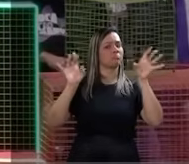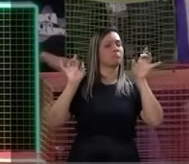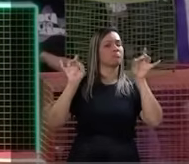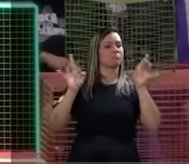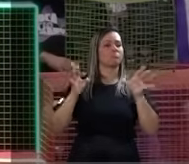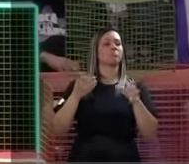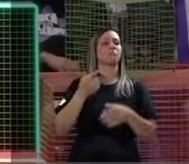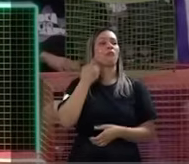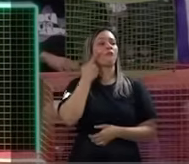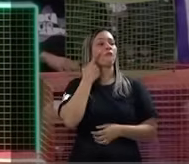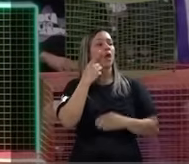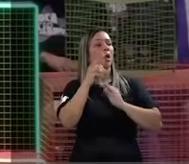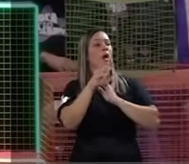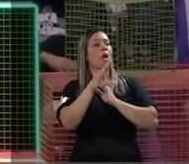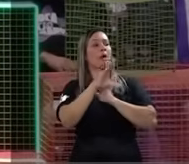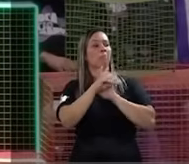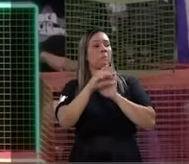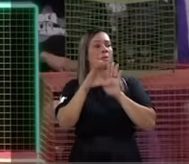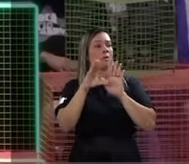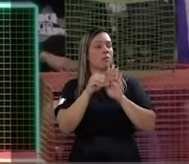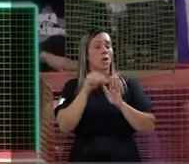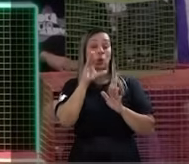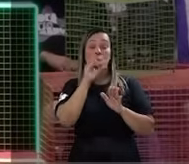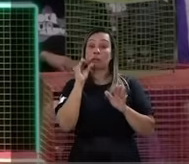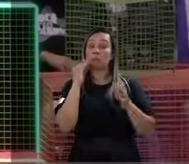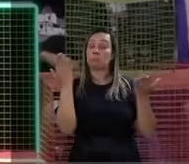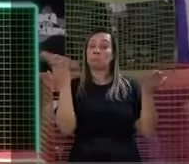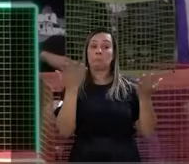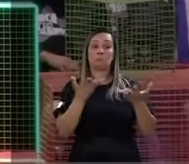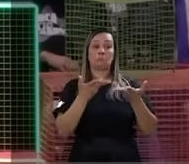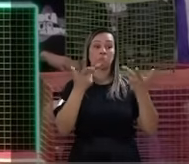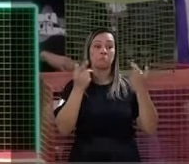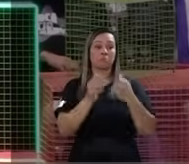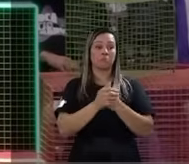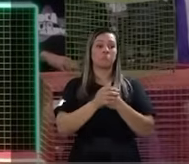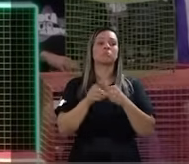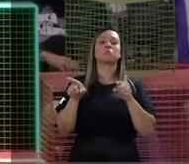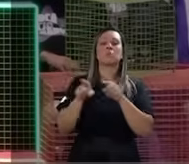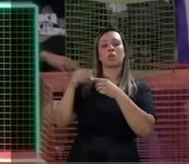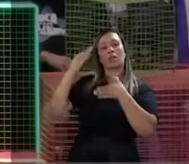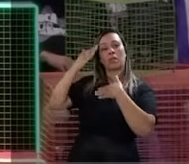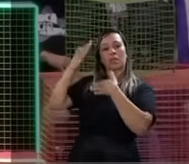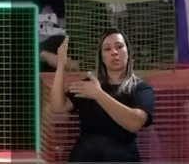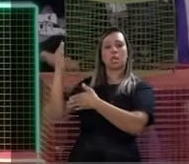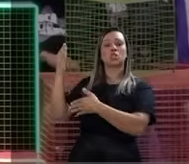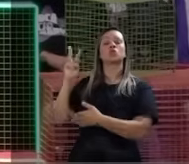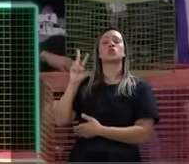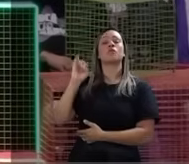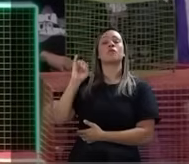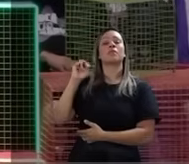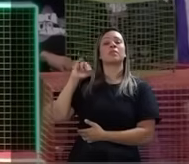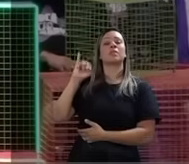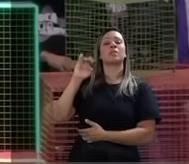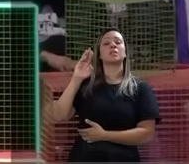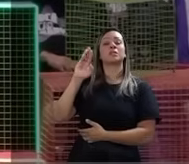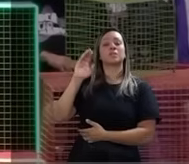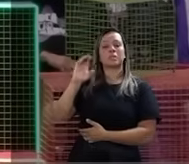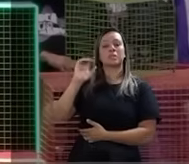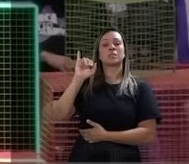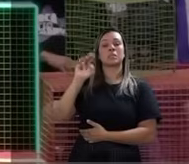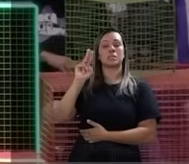dos adolescentes deste campo de trabalho. Em especial, ao servo de Deus Vinícius, obrigado por ter sido ponte, canal,